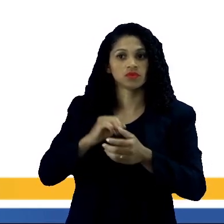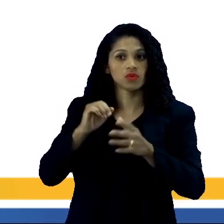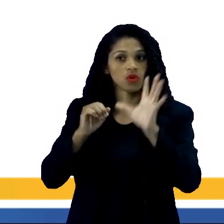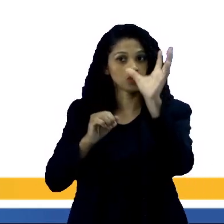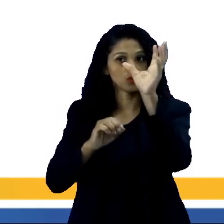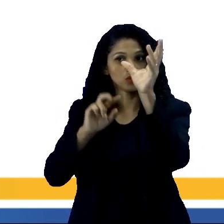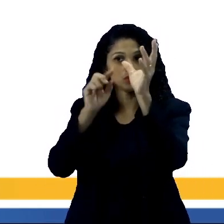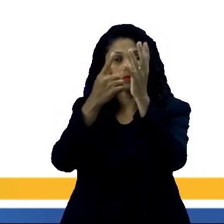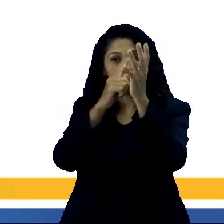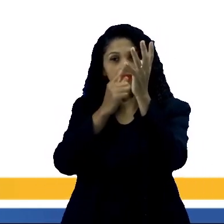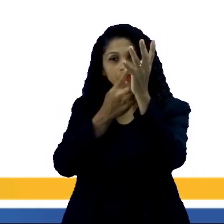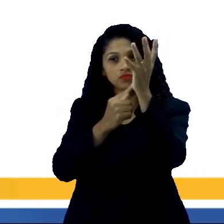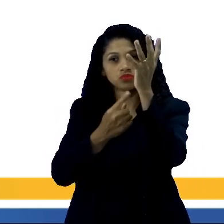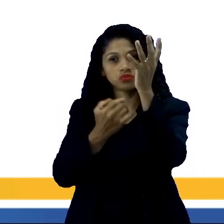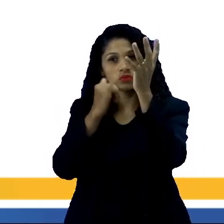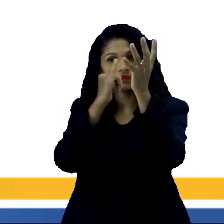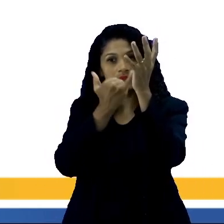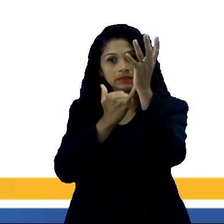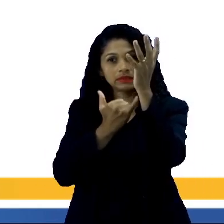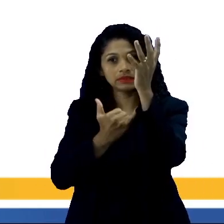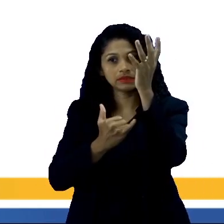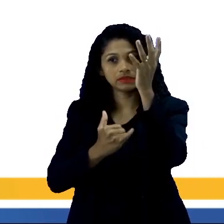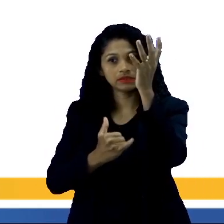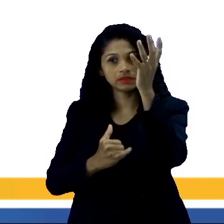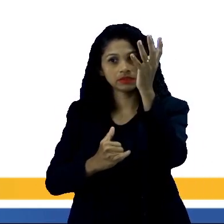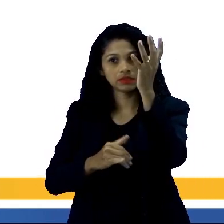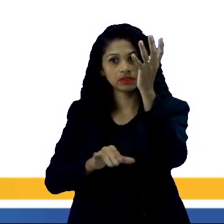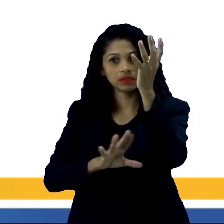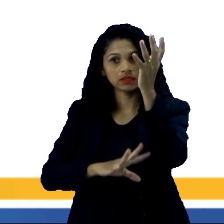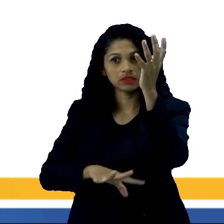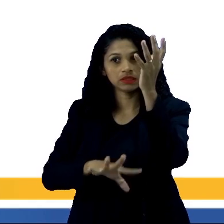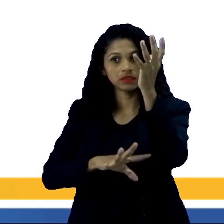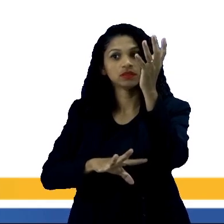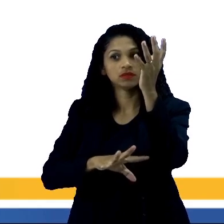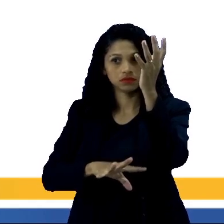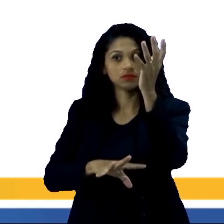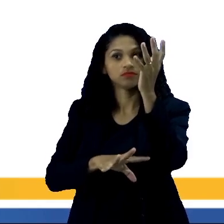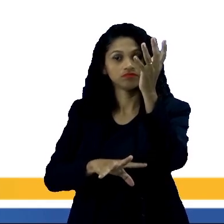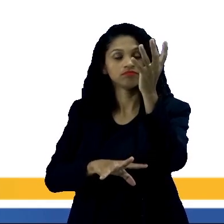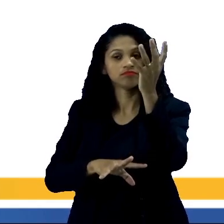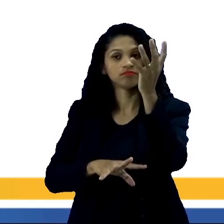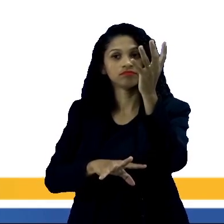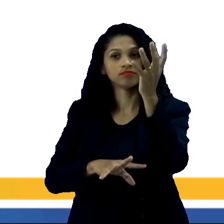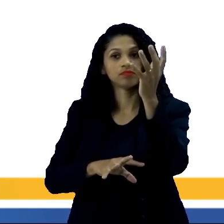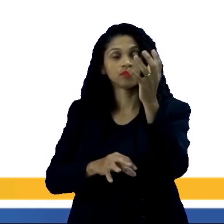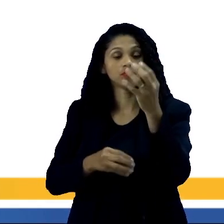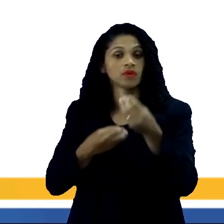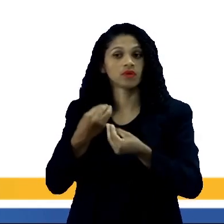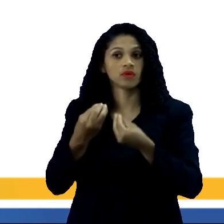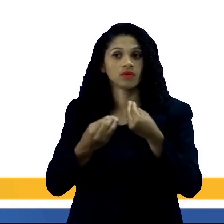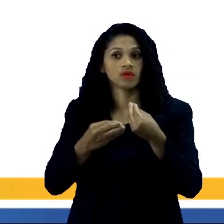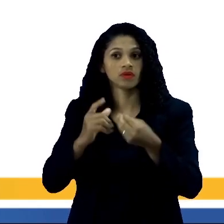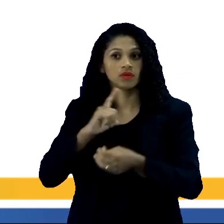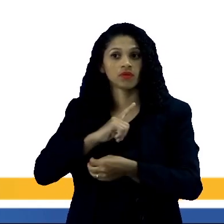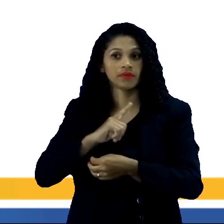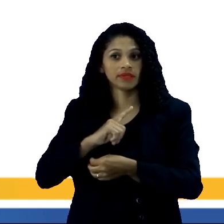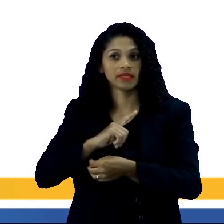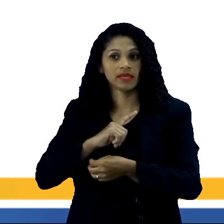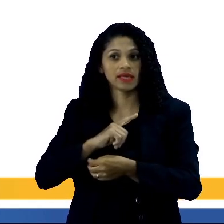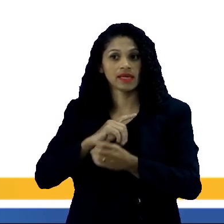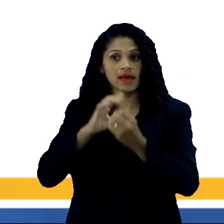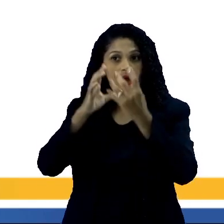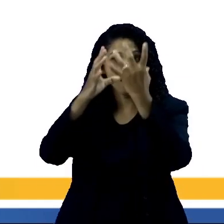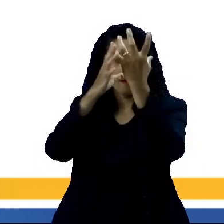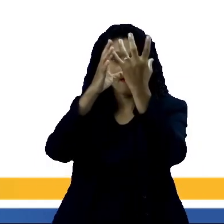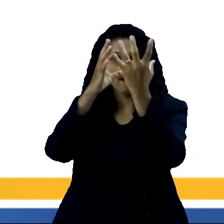do corpo celular, vai passar para a região do axônio. E aí a gente pode observar também que quando tem a bainha de mielina, que